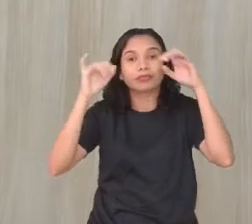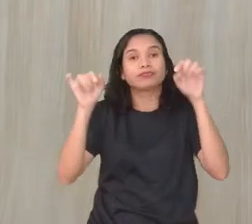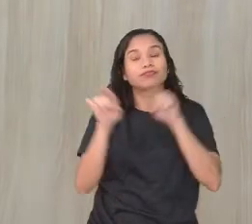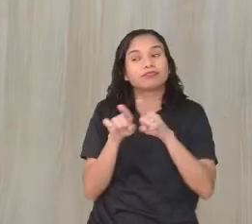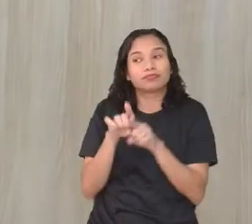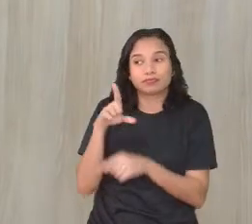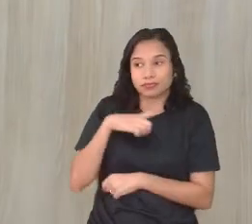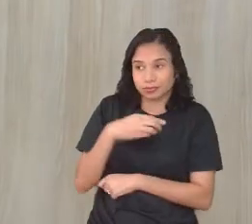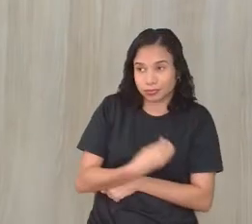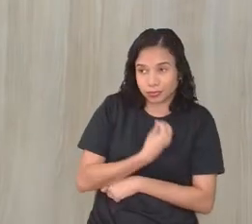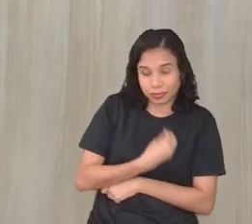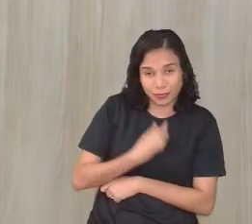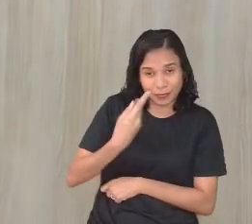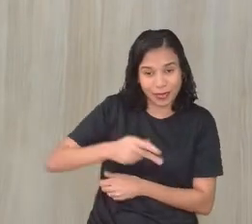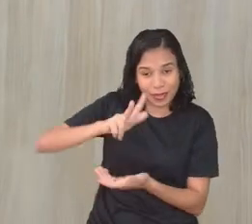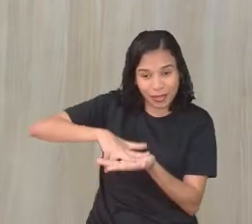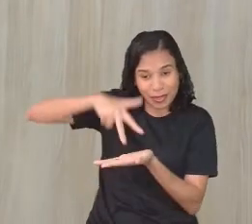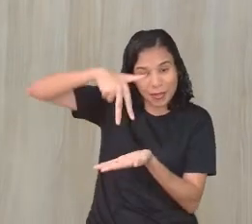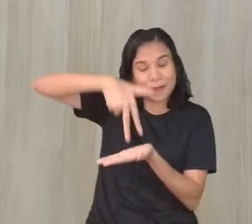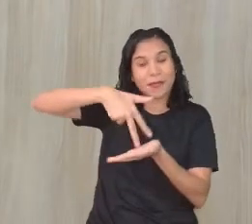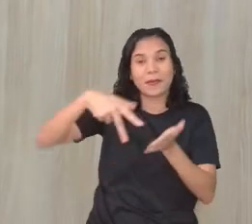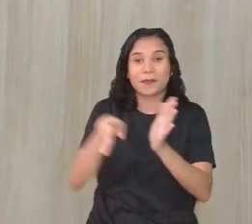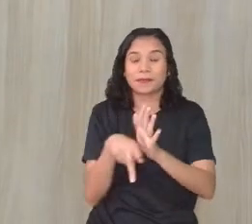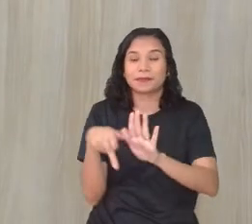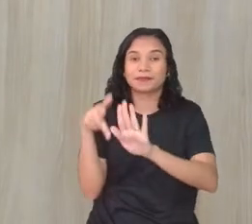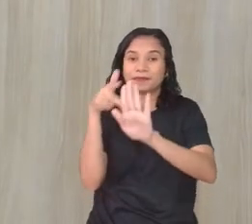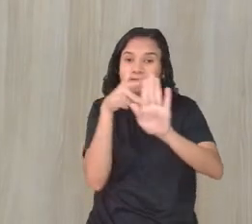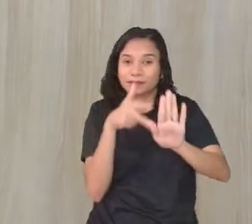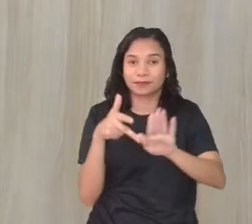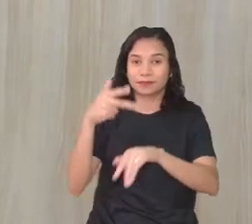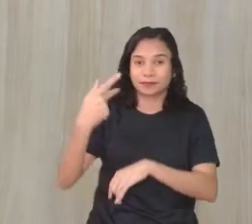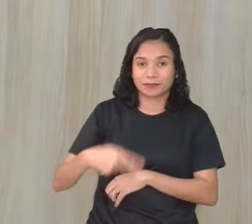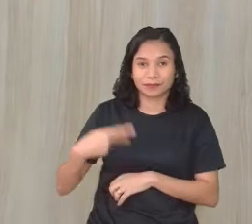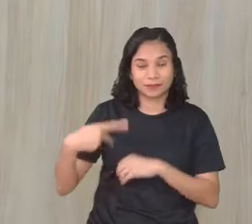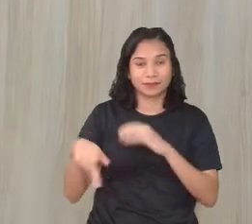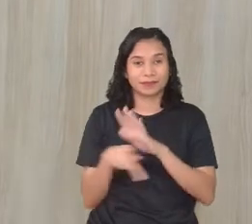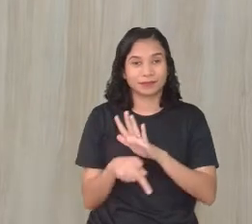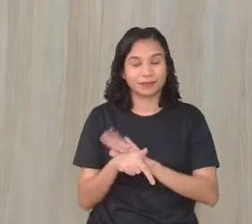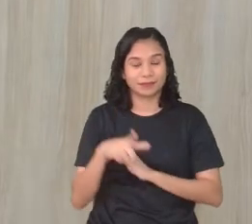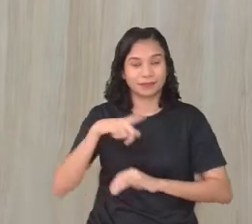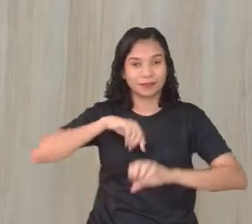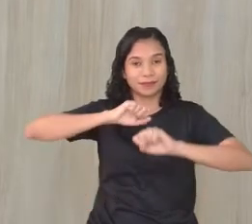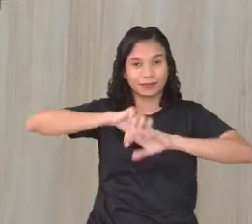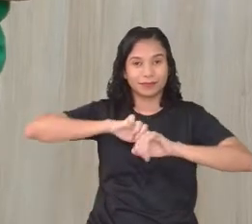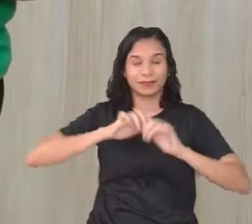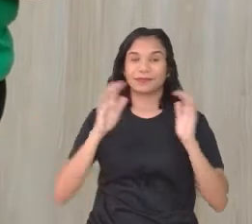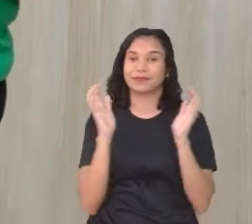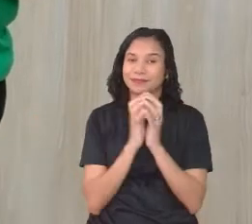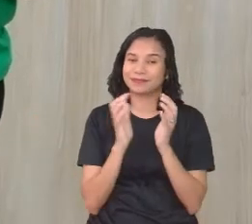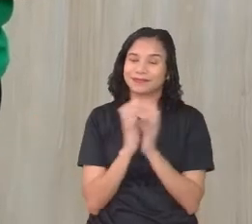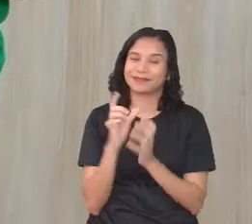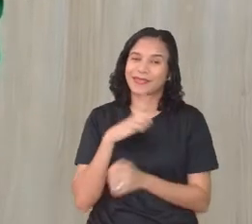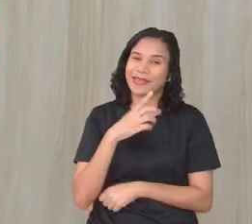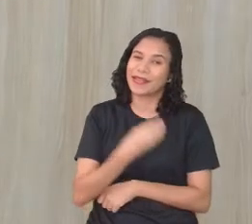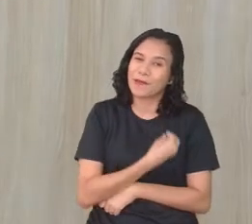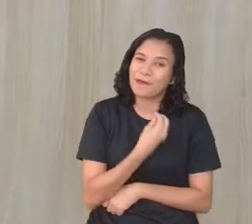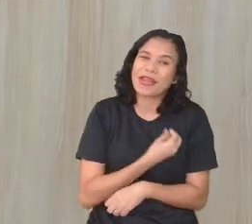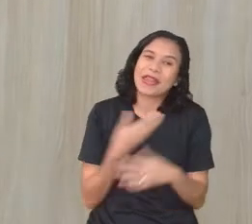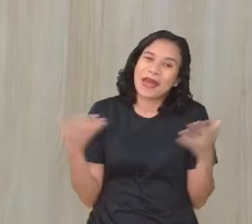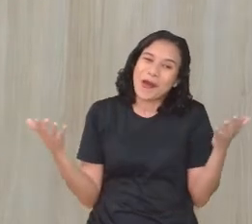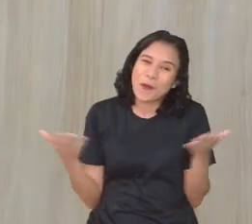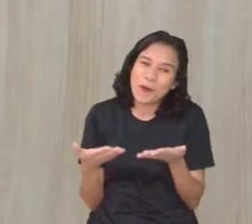estou aqui em pé nos estúdios do Educa Recife. Então, eu tenho o privilégio